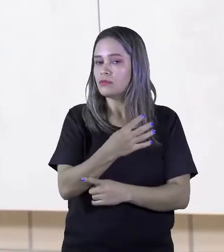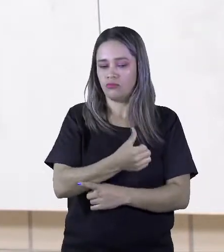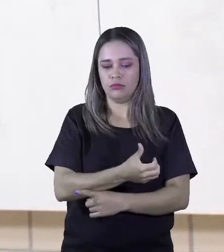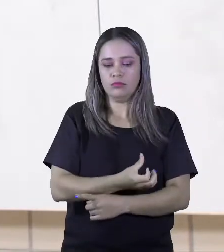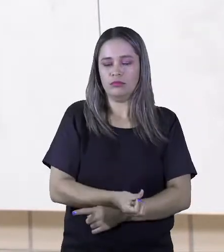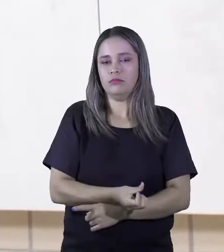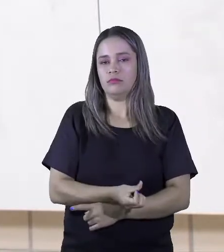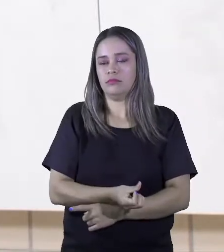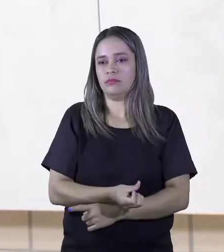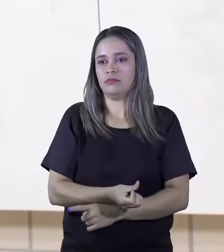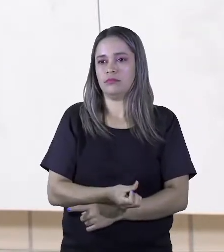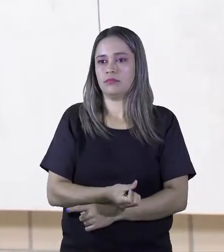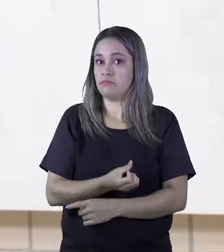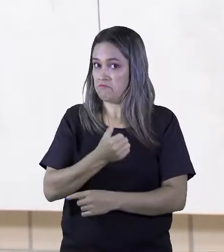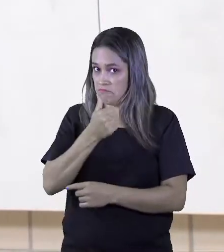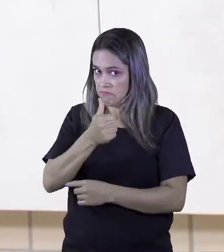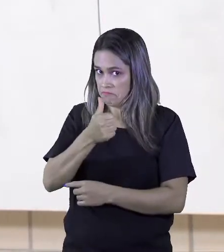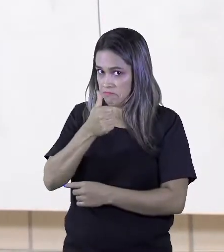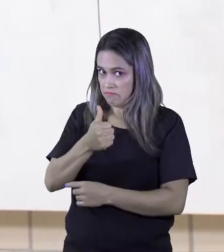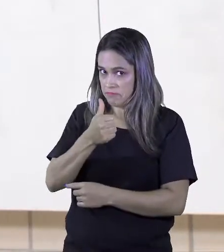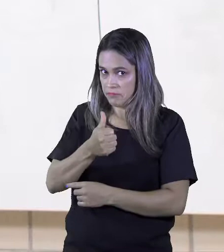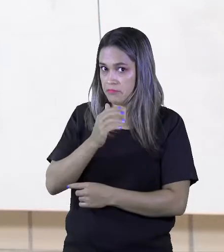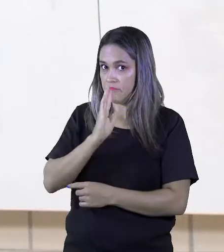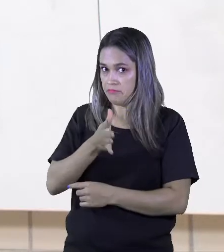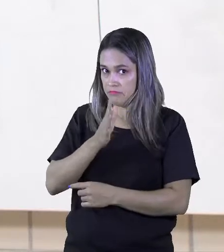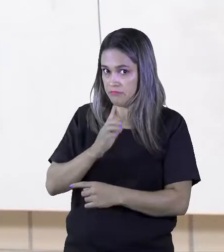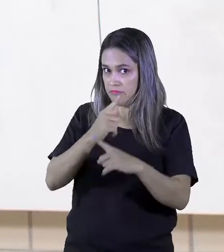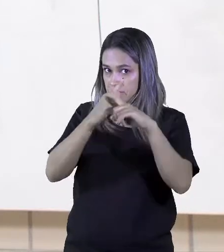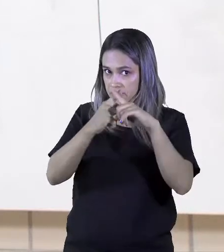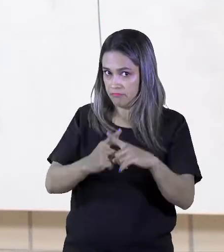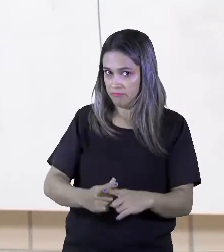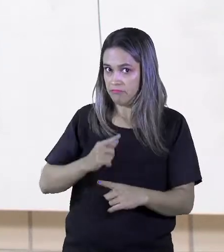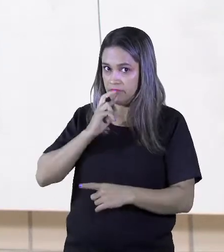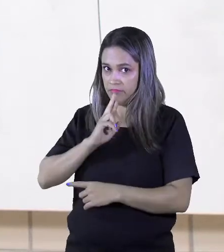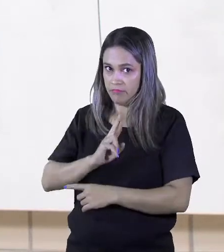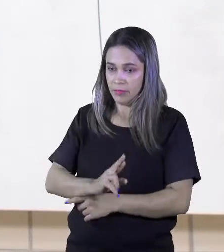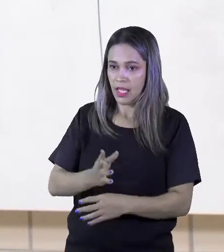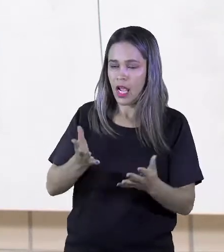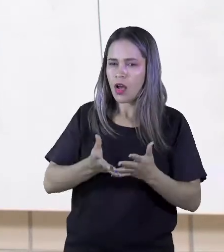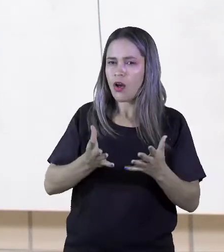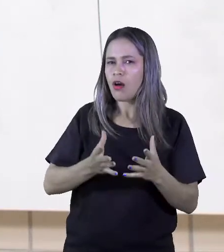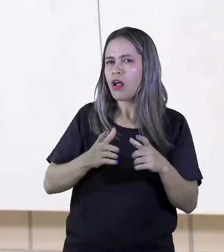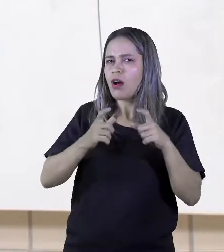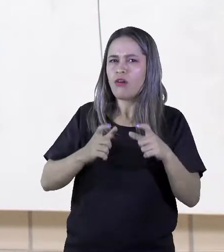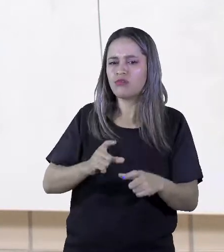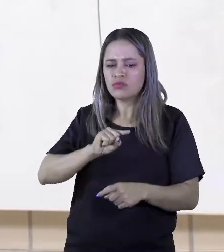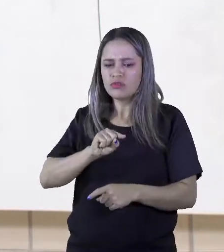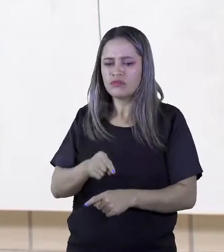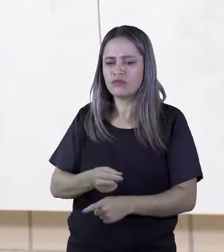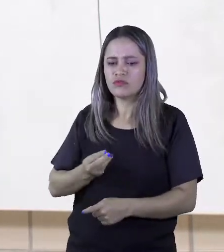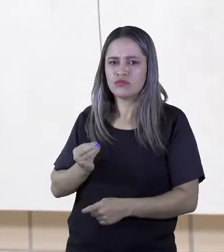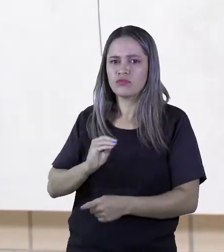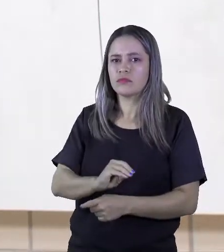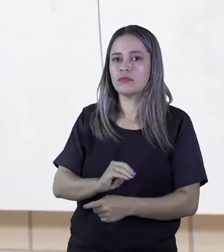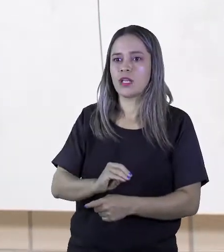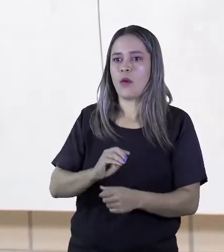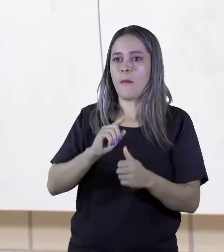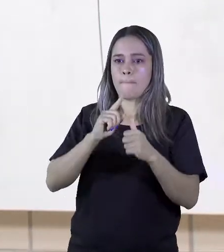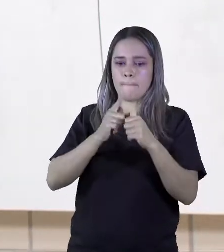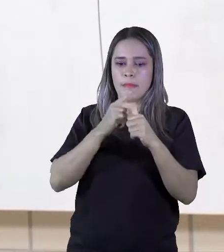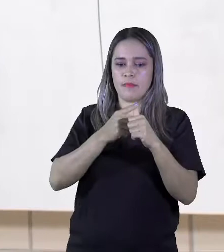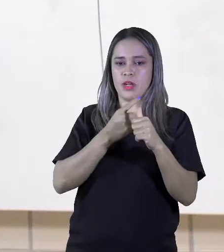16. Beleza? Fiz a minha multiplicação. Preciso agora definir onde que está a vírgula. O primeiro número, ele